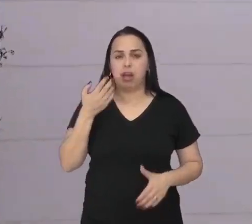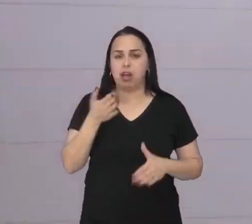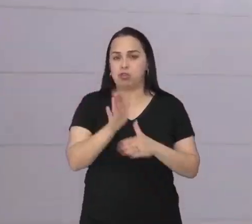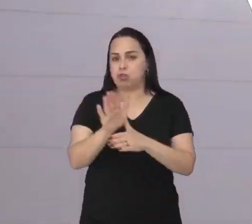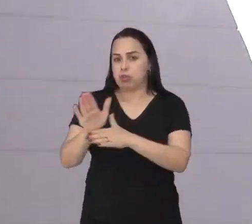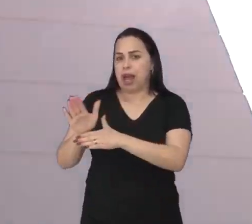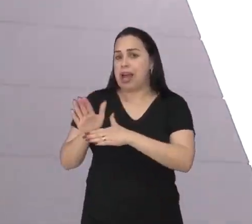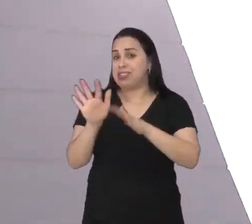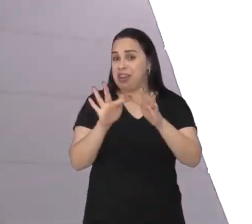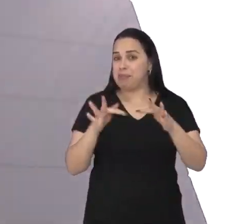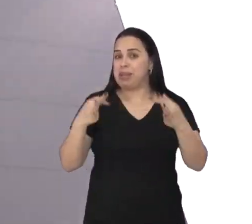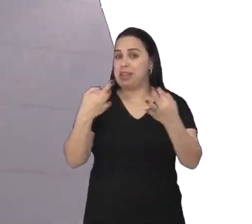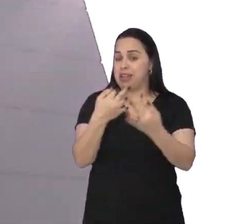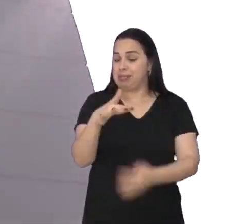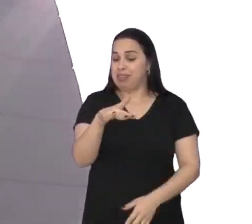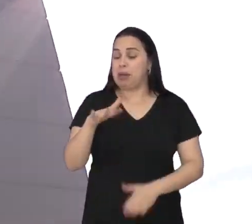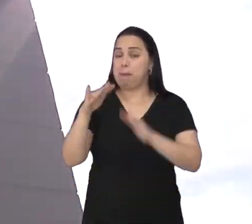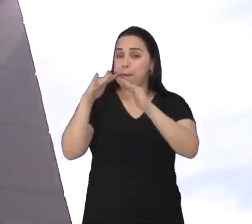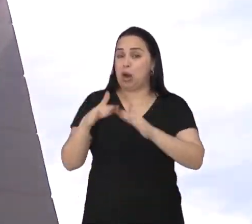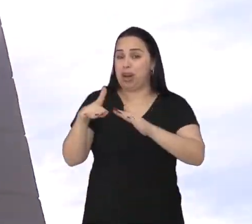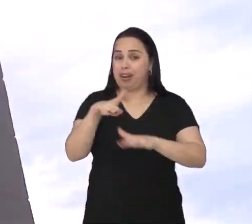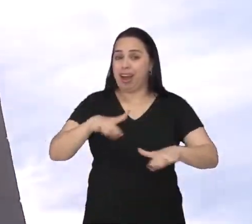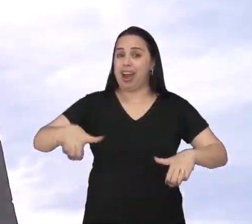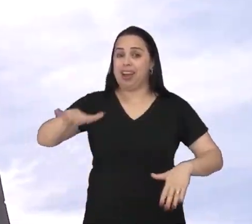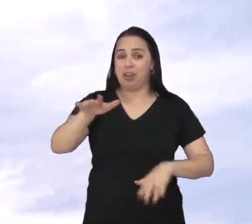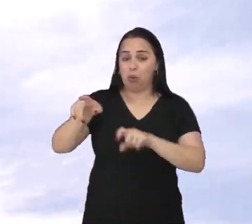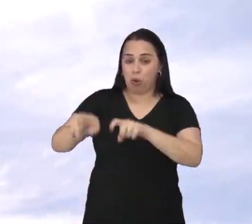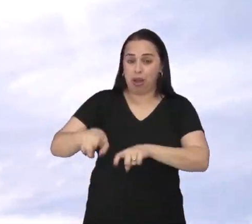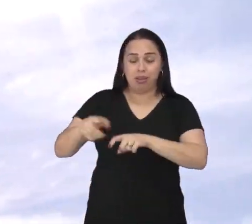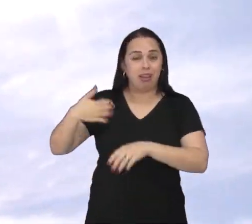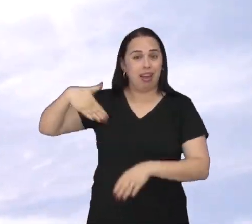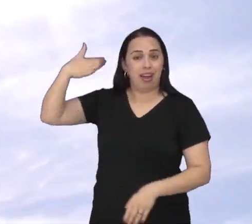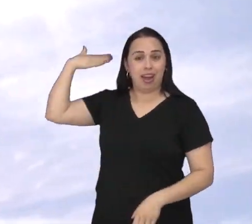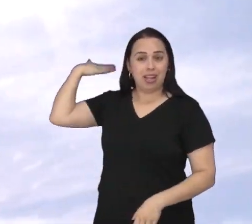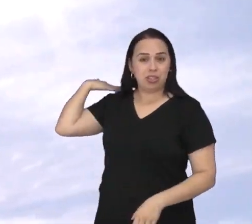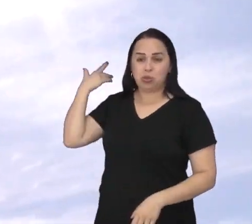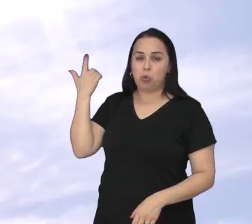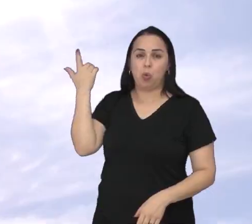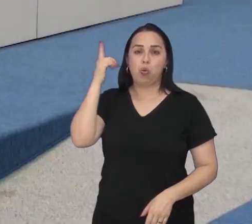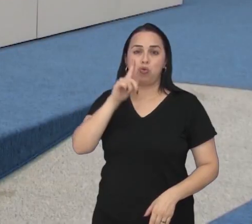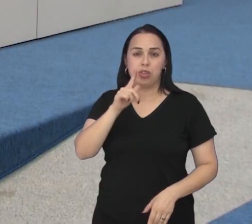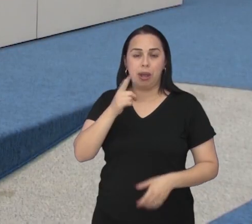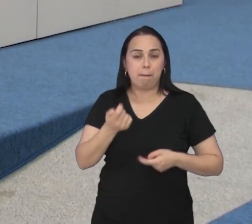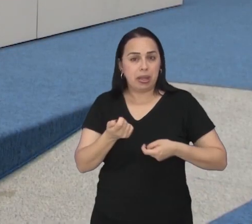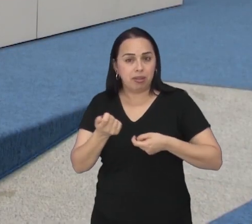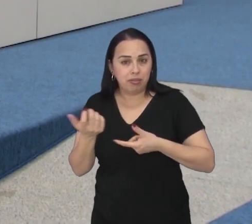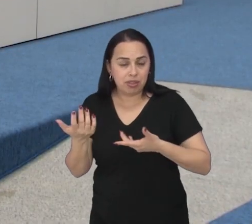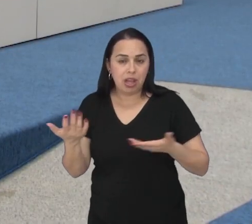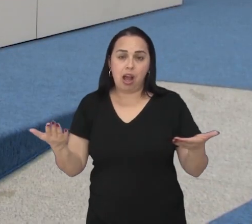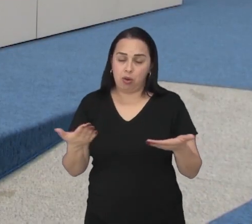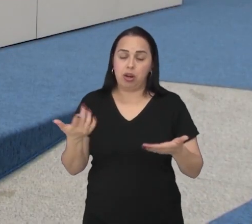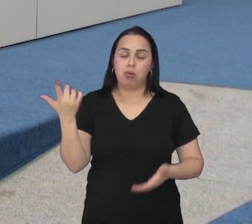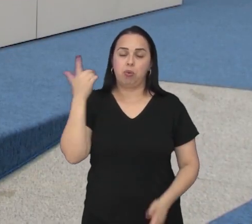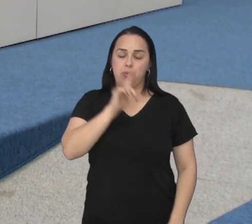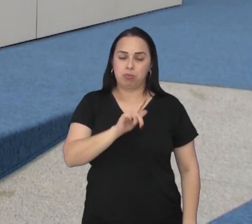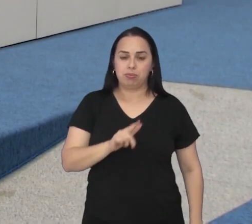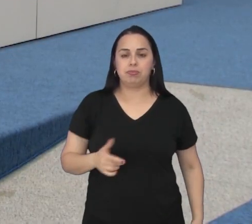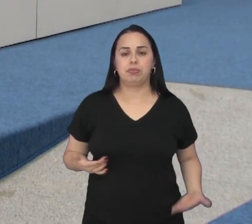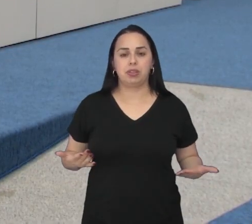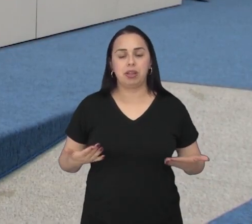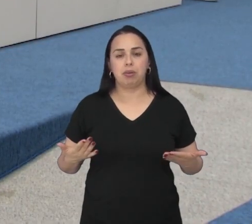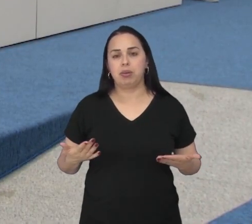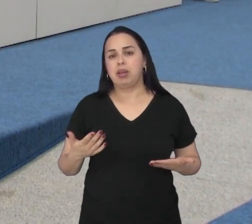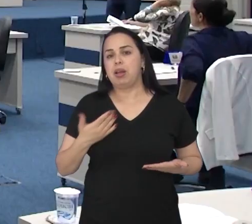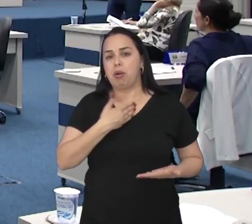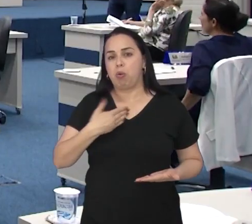atender muitas famílias da zona rural, que antes não tinham acesso a serviços básicos. Segundo os vereadores, é um dever do